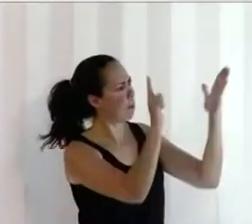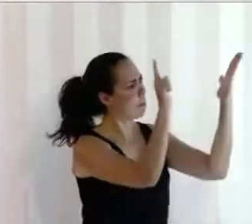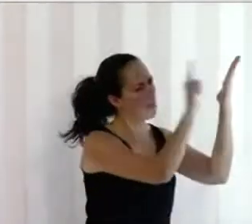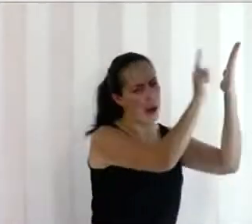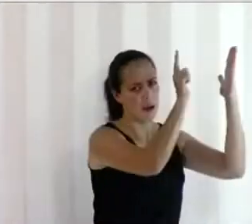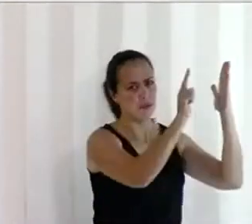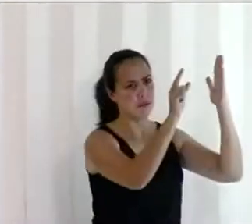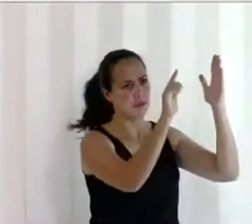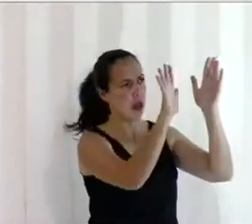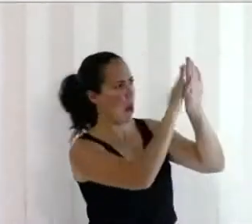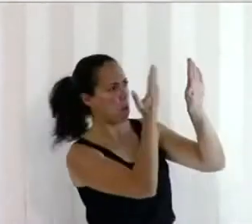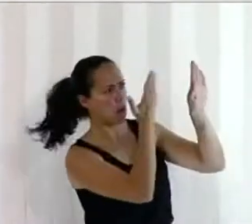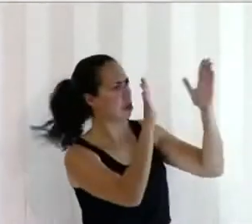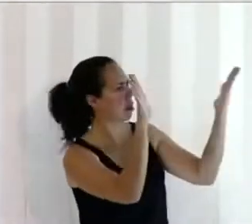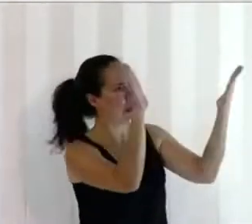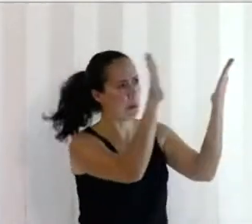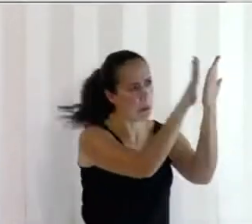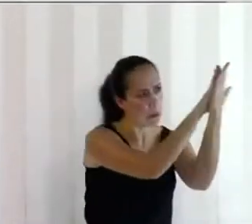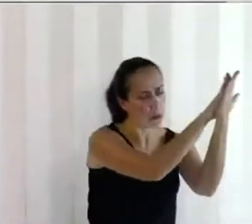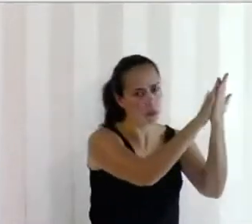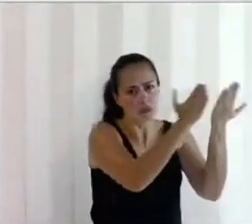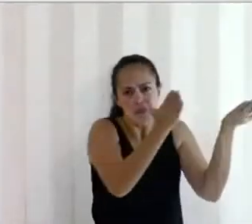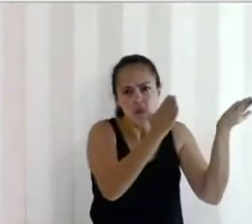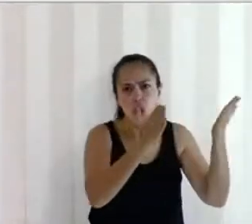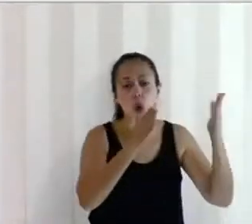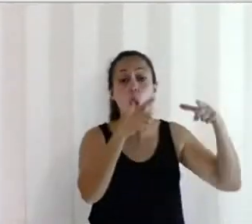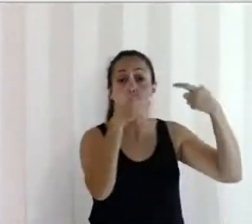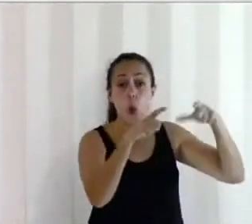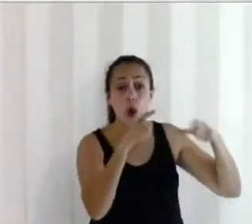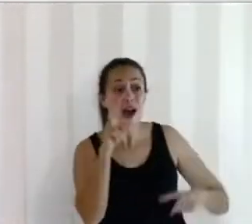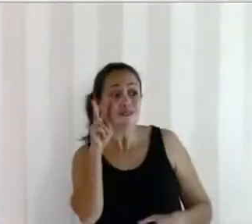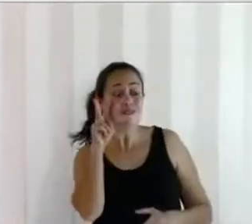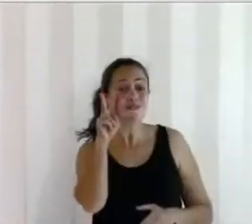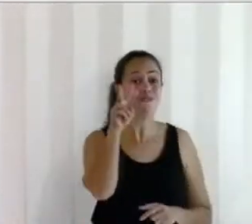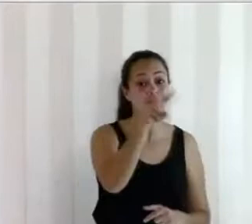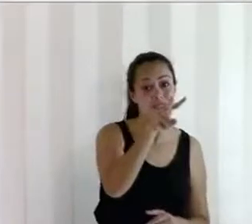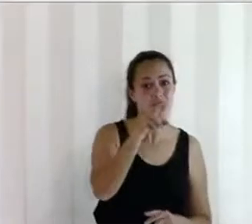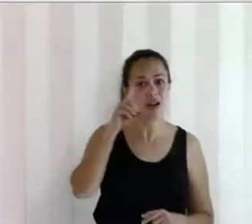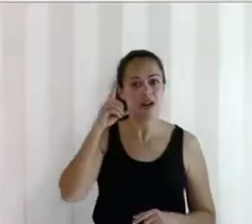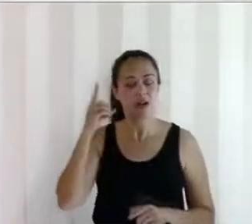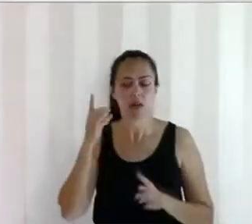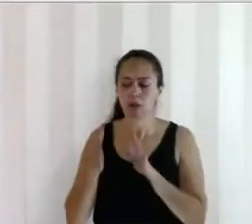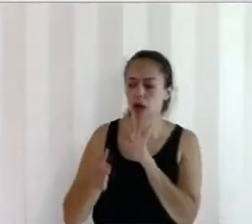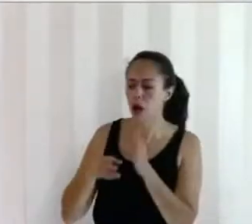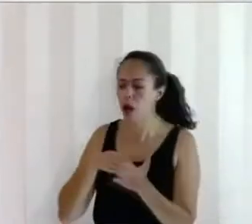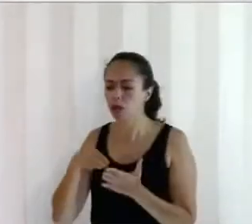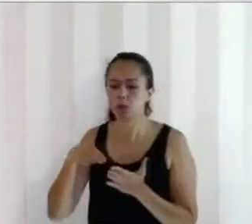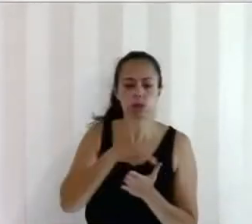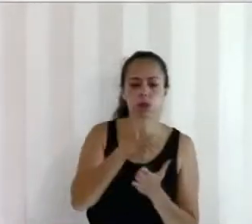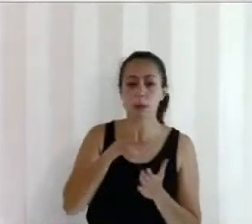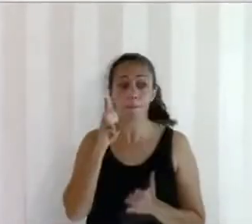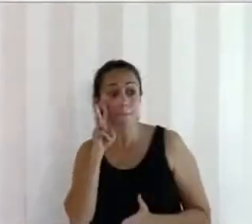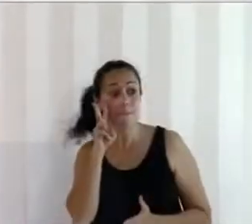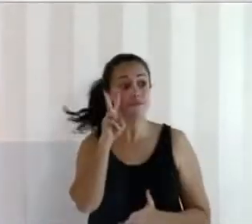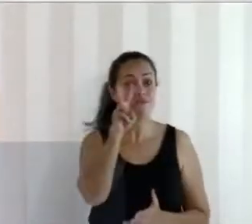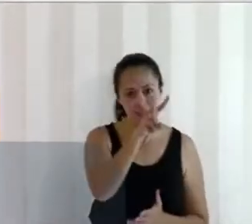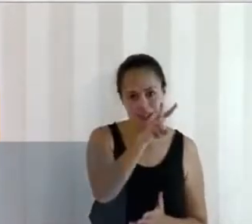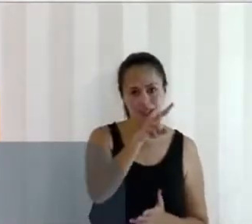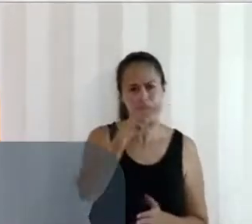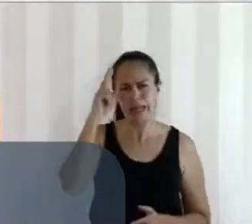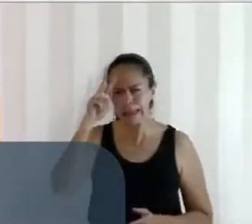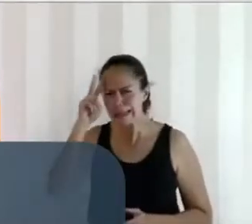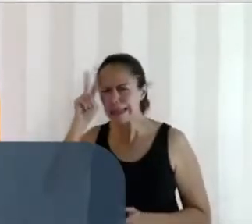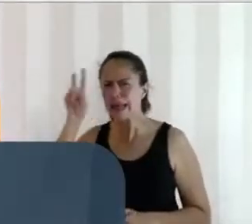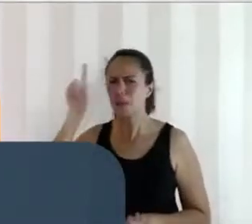até de você mesmo. Ao final a gente volta para pensar um pouquinho nos 10 mandamentos. Está escrito aqui